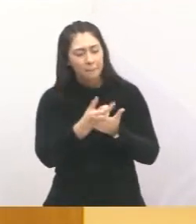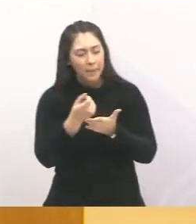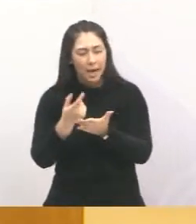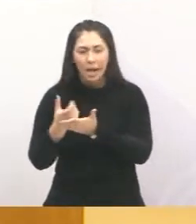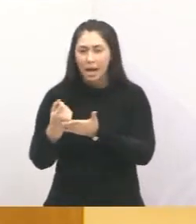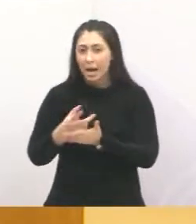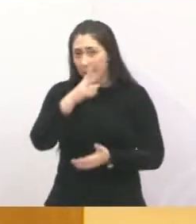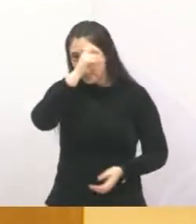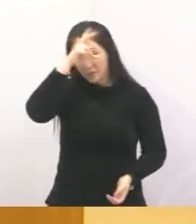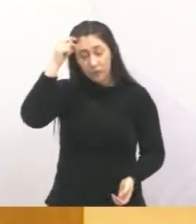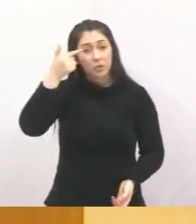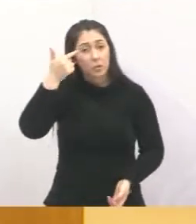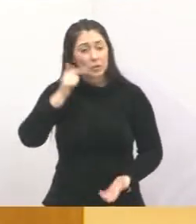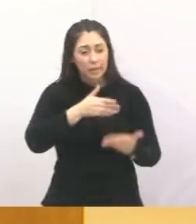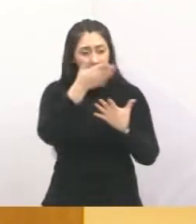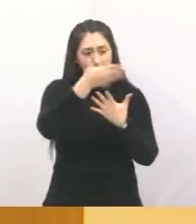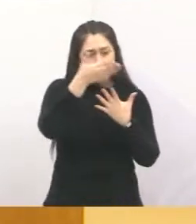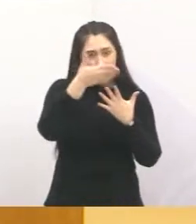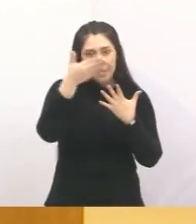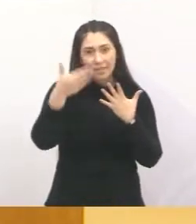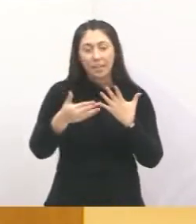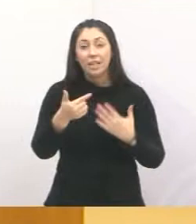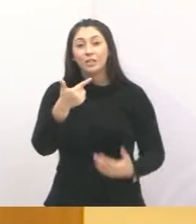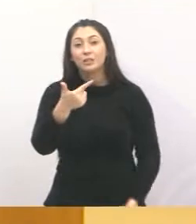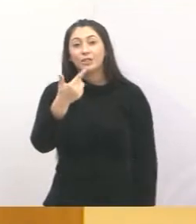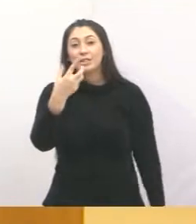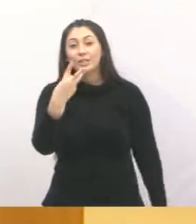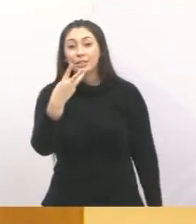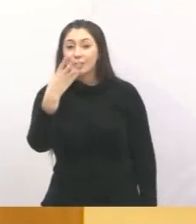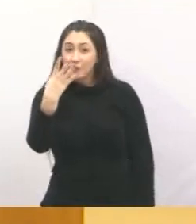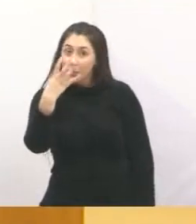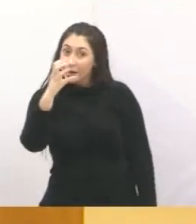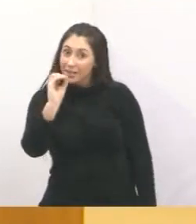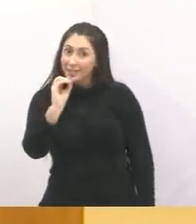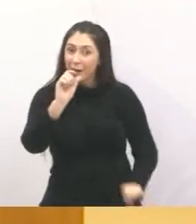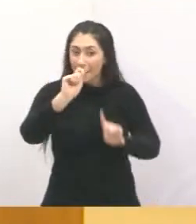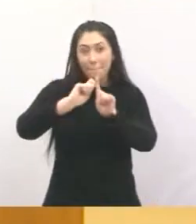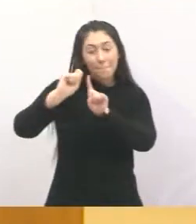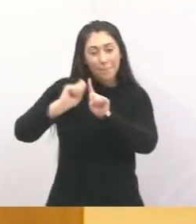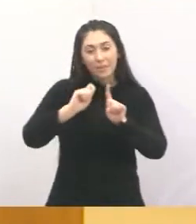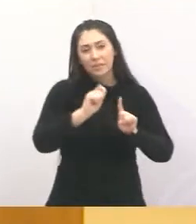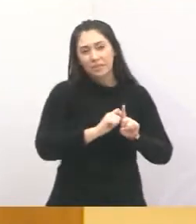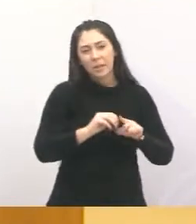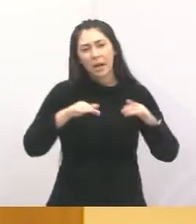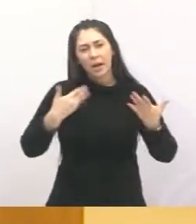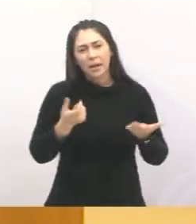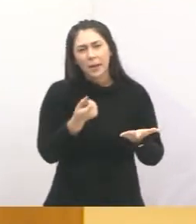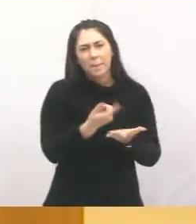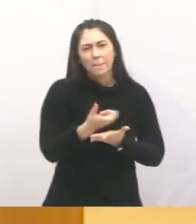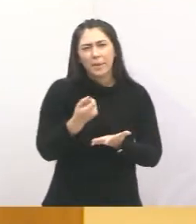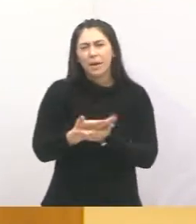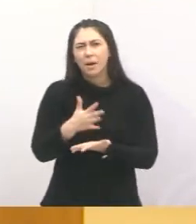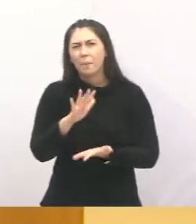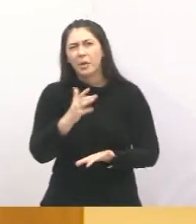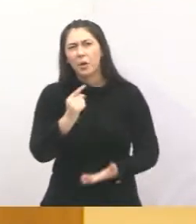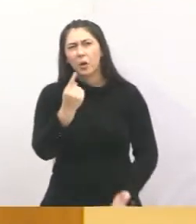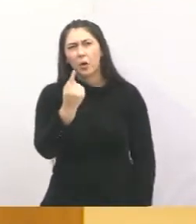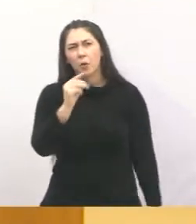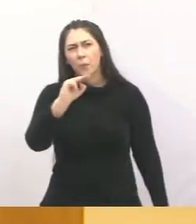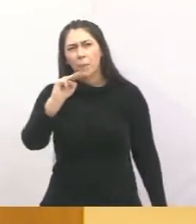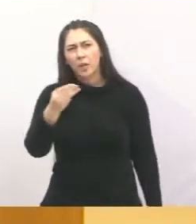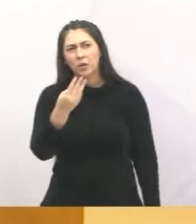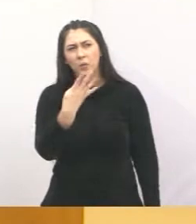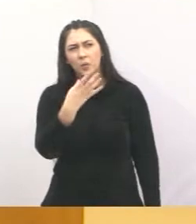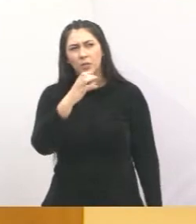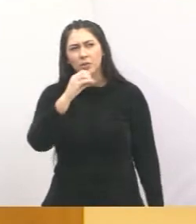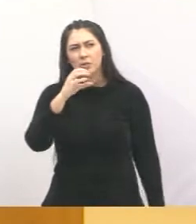até 240 vezes. Com isso, o montante que será pago será em torno de 1.400 e poucos